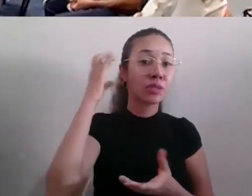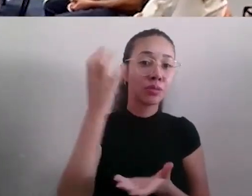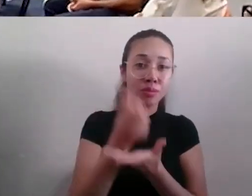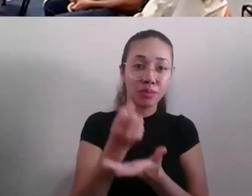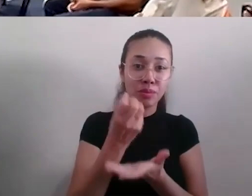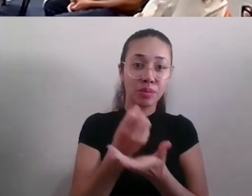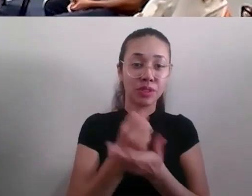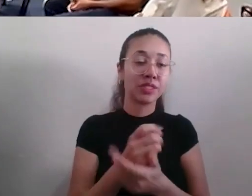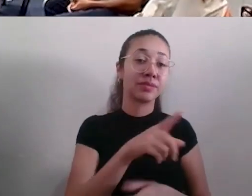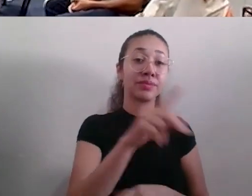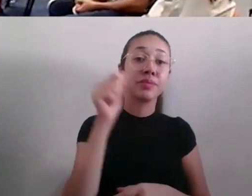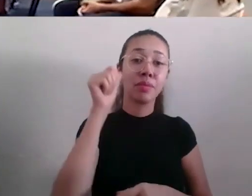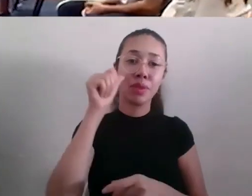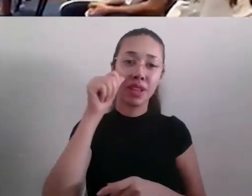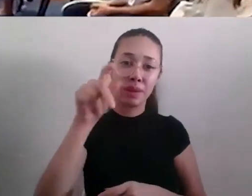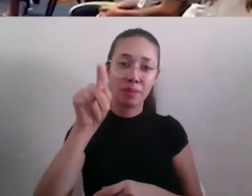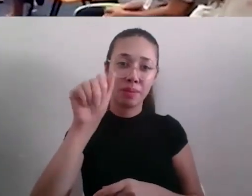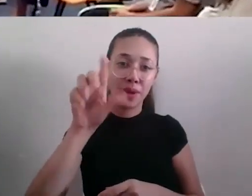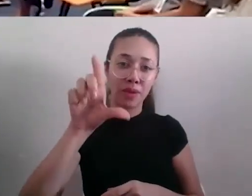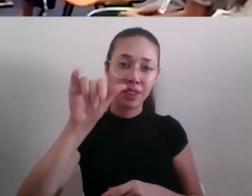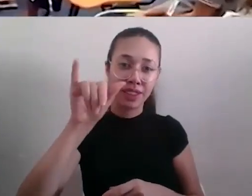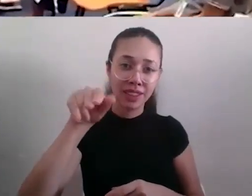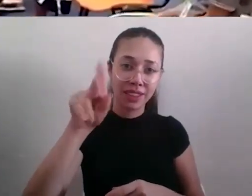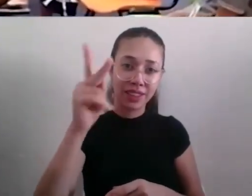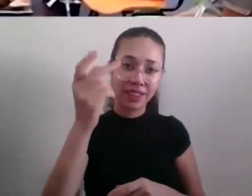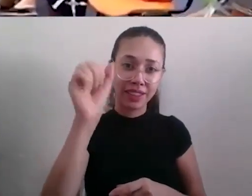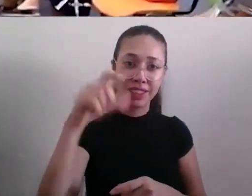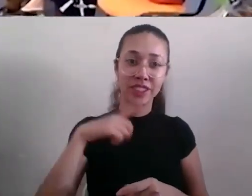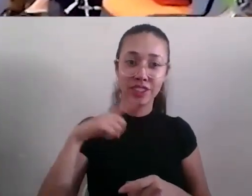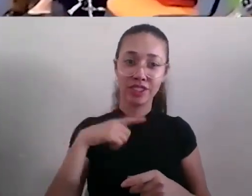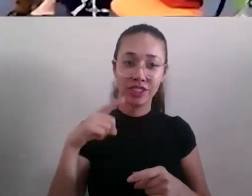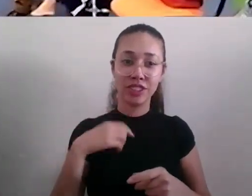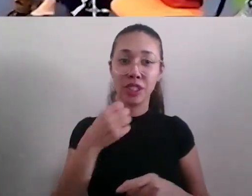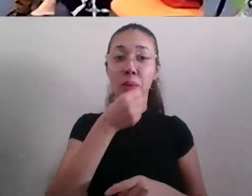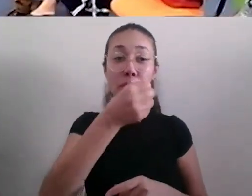uma reportagem sobre a história